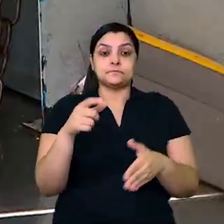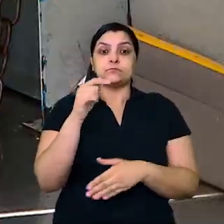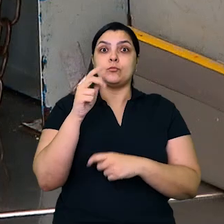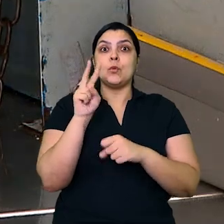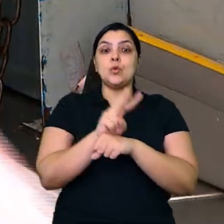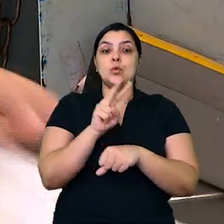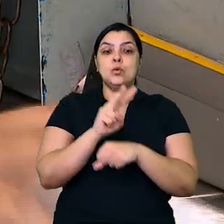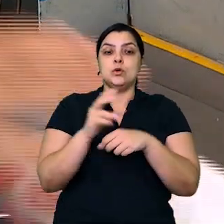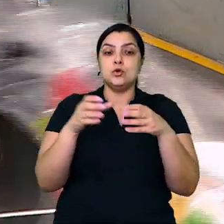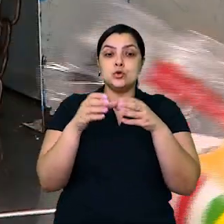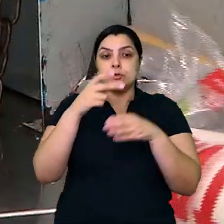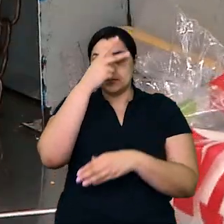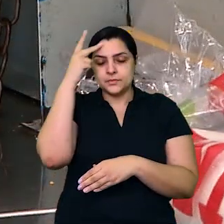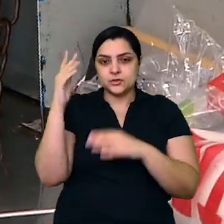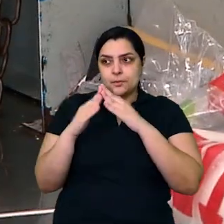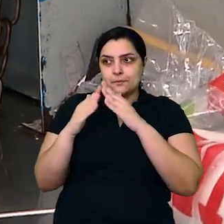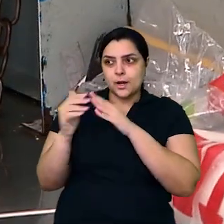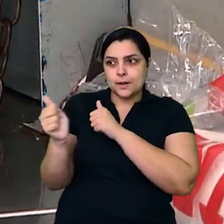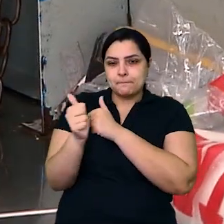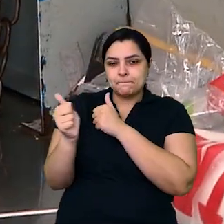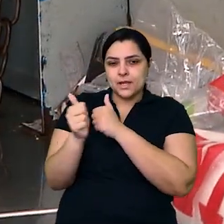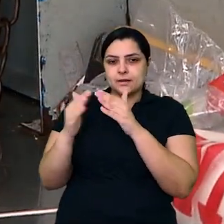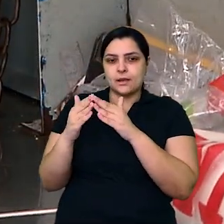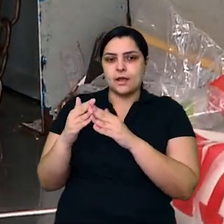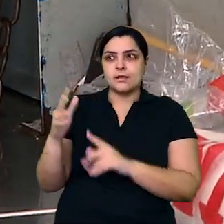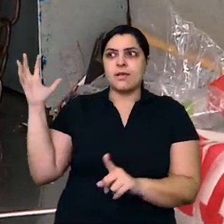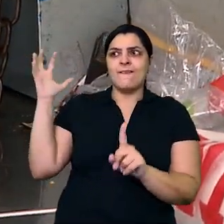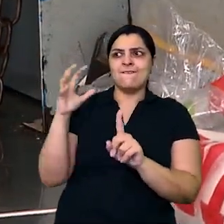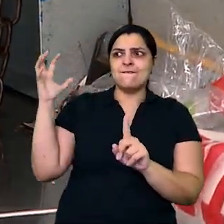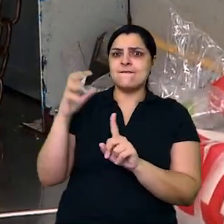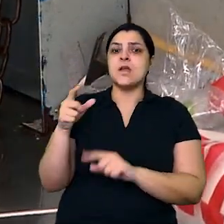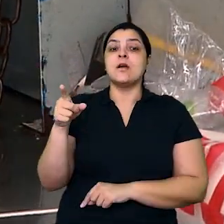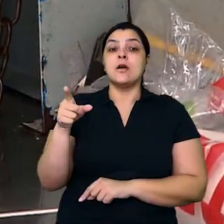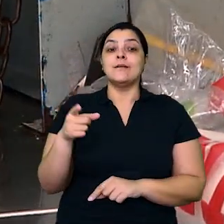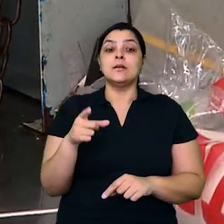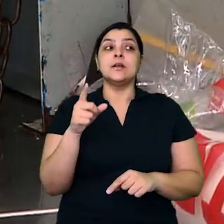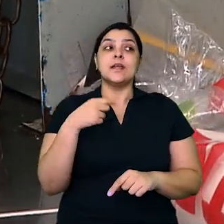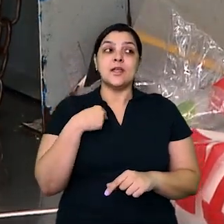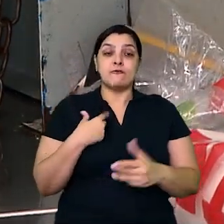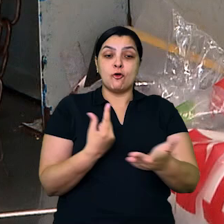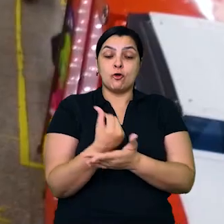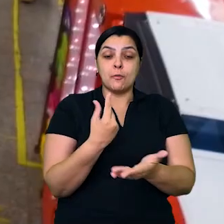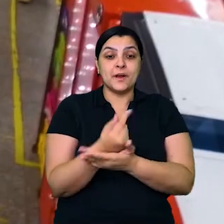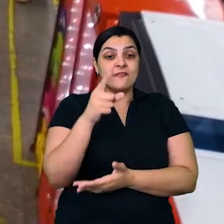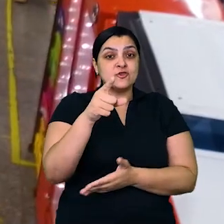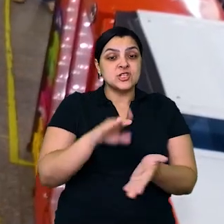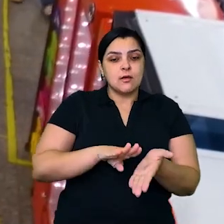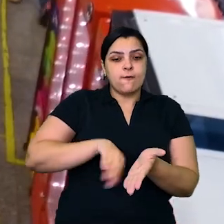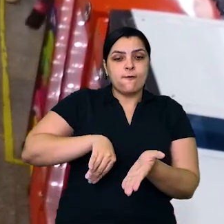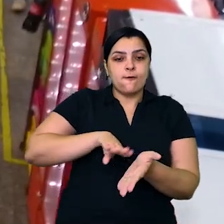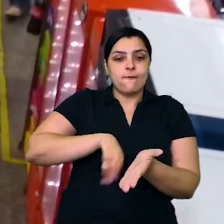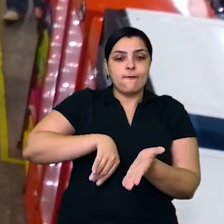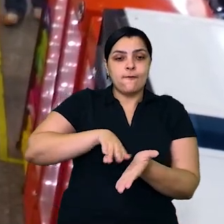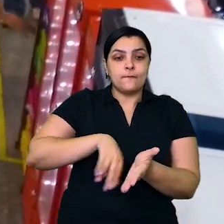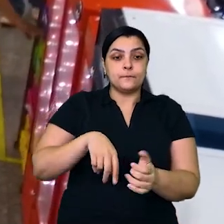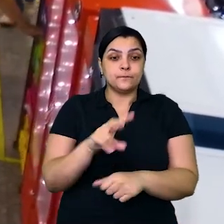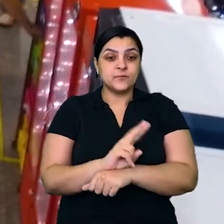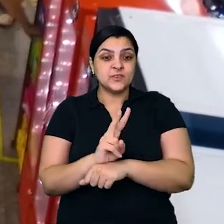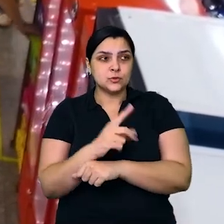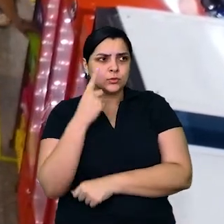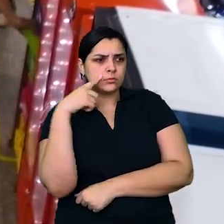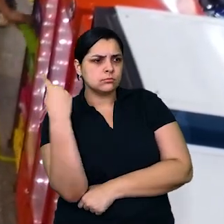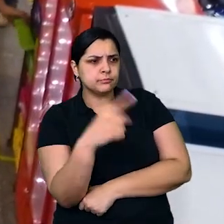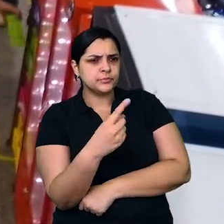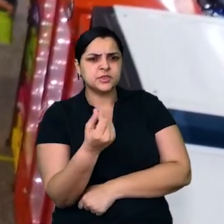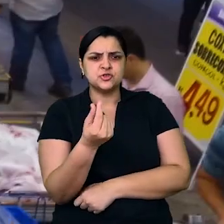grupo de pessoas que morava perto da casa dele o ameaçou para que não registrasse parte de uma compra. Pouco depois, um segurança, vendo